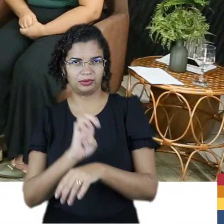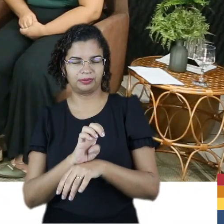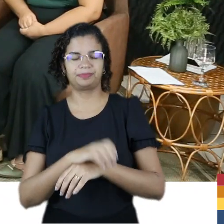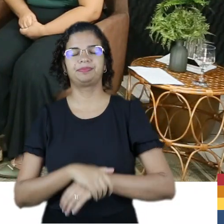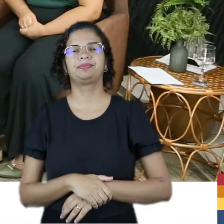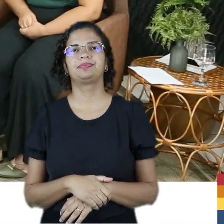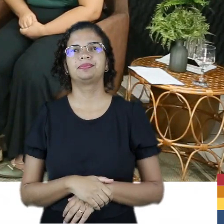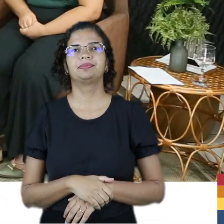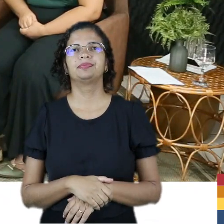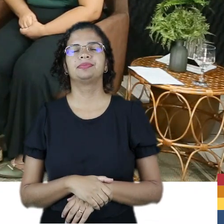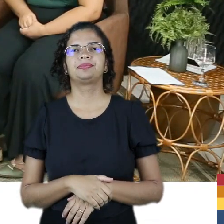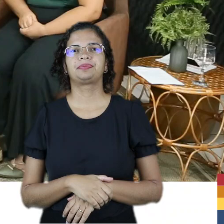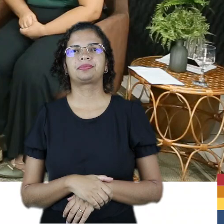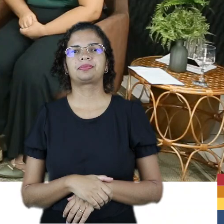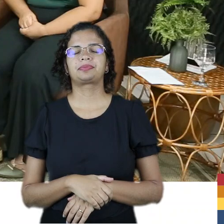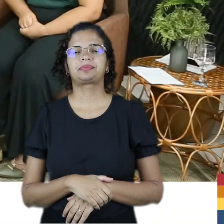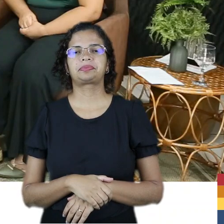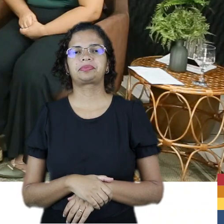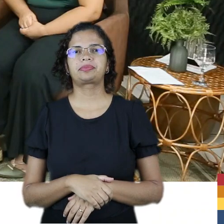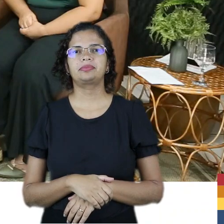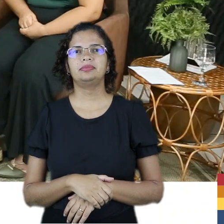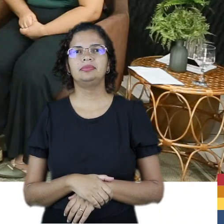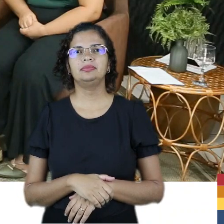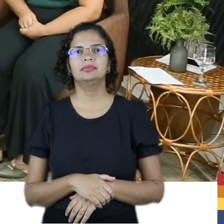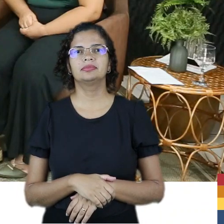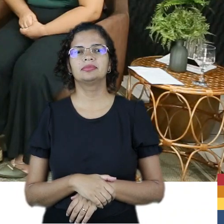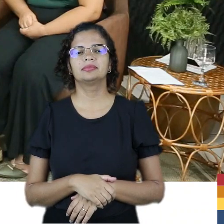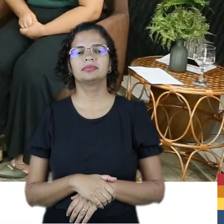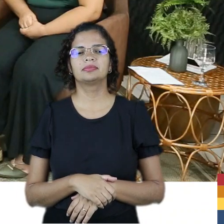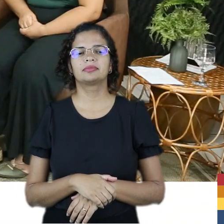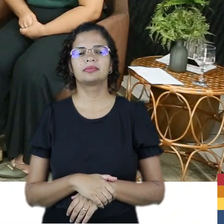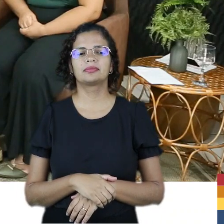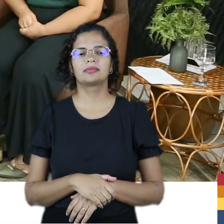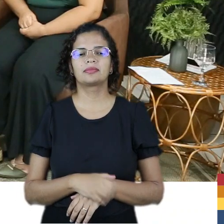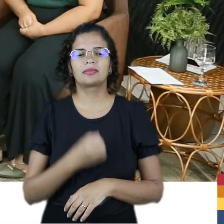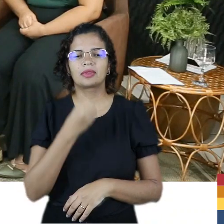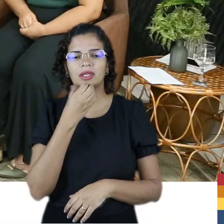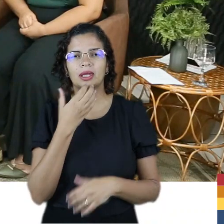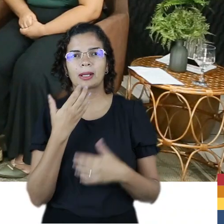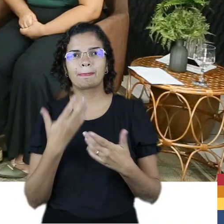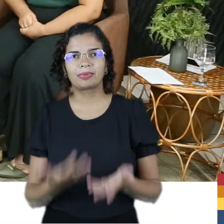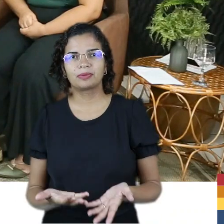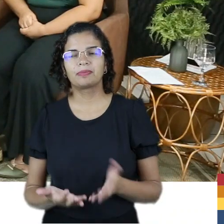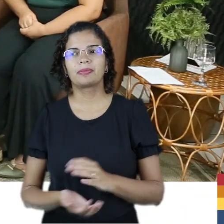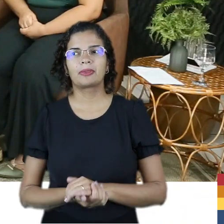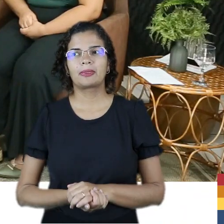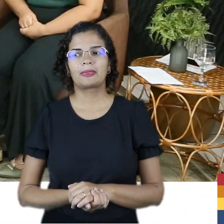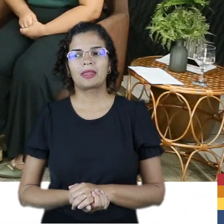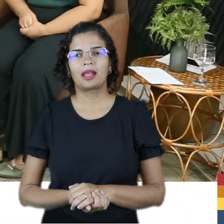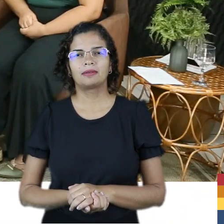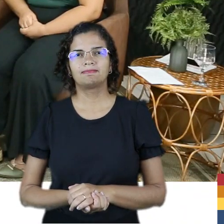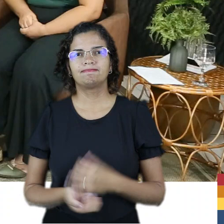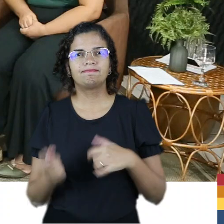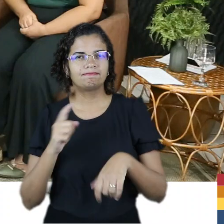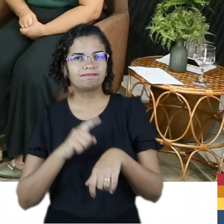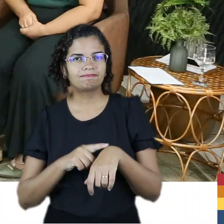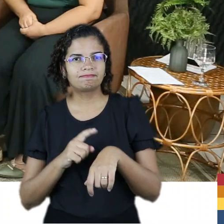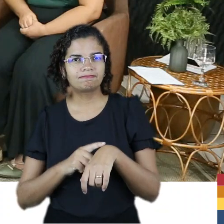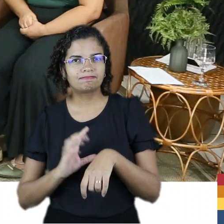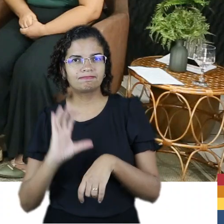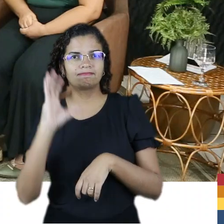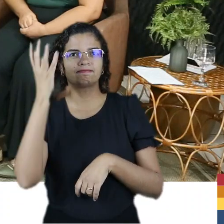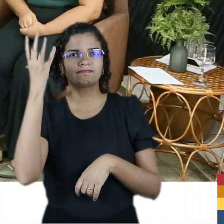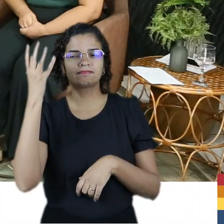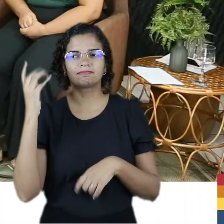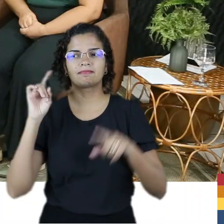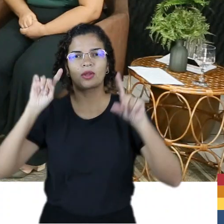reformulação que é por exemplo em relação principalmente a educação profissional e tecnológica a questão do financiamento educacional